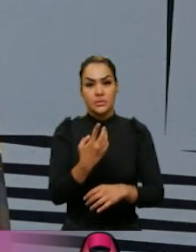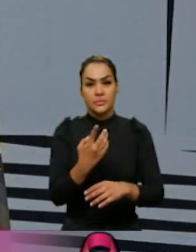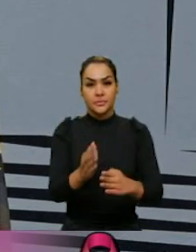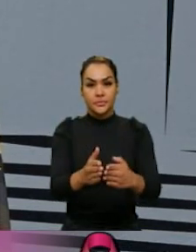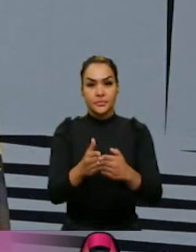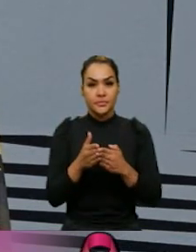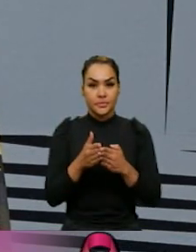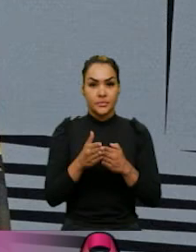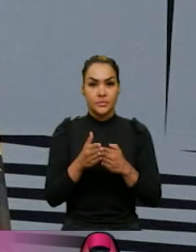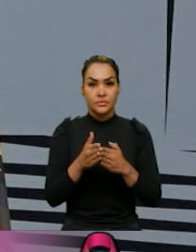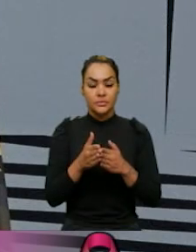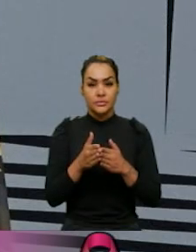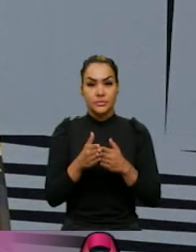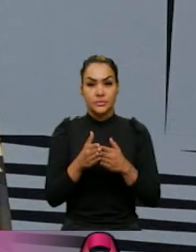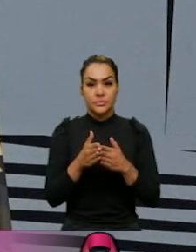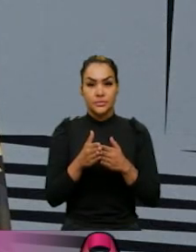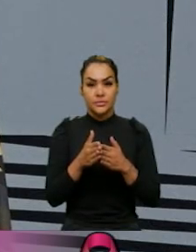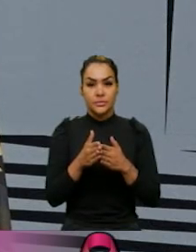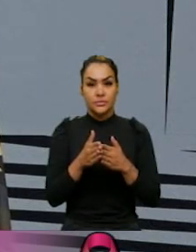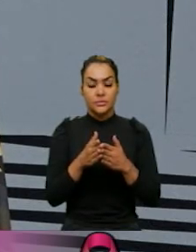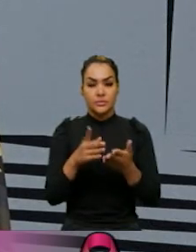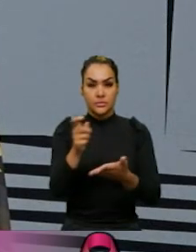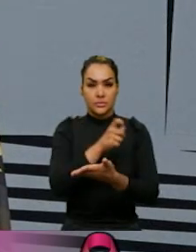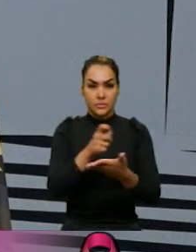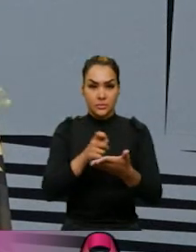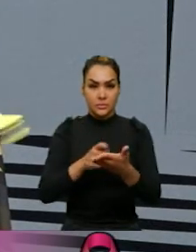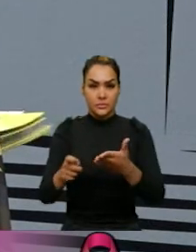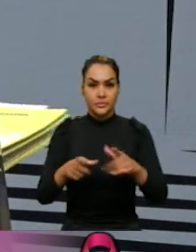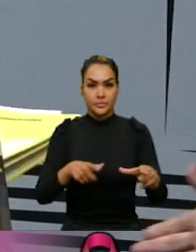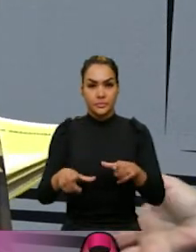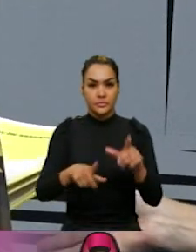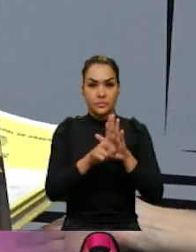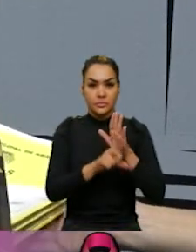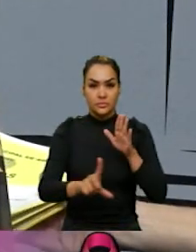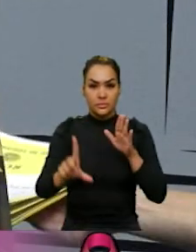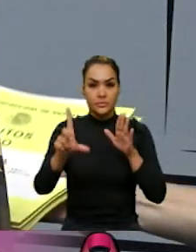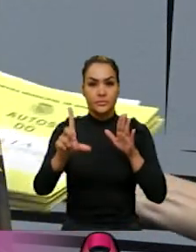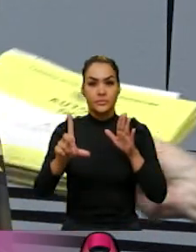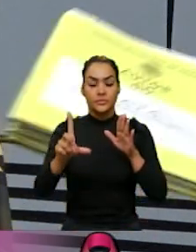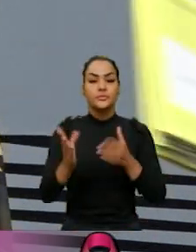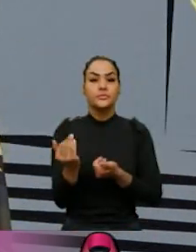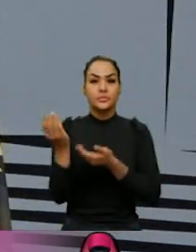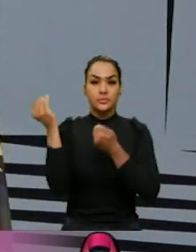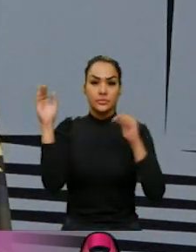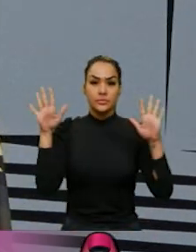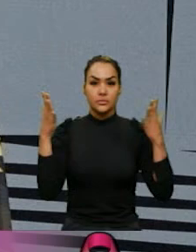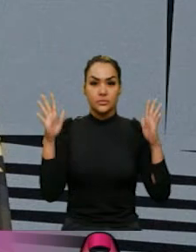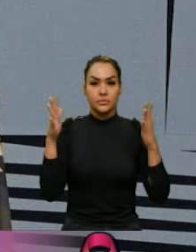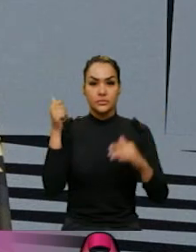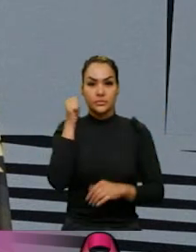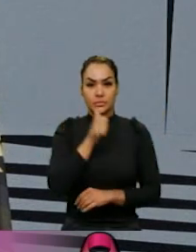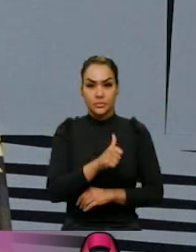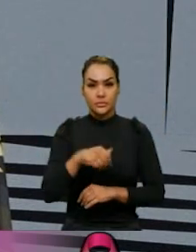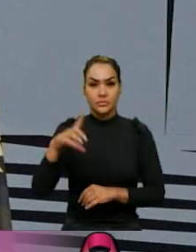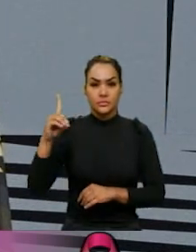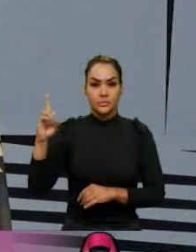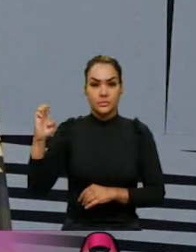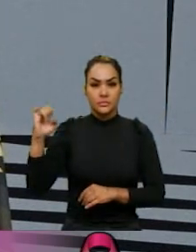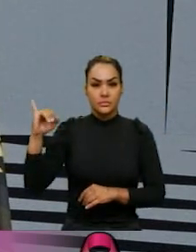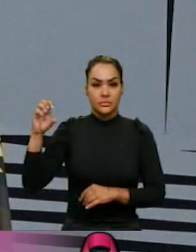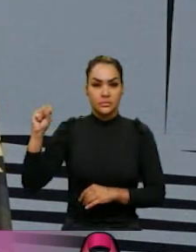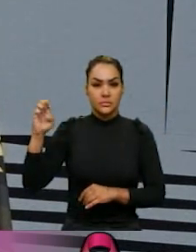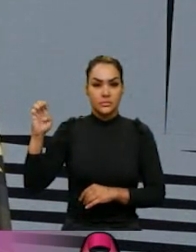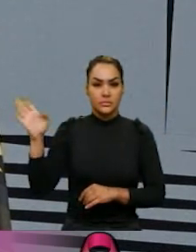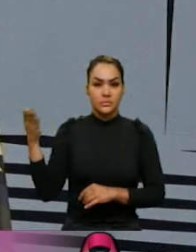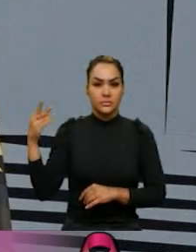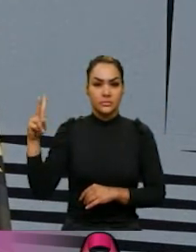forma regimental, seja consignado em ata de nossos trabalhos legislativo, um voto de aplauso à senhora Deise Valéria